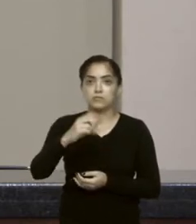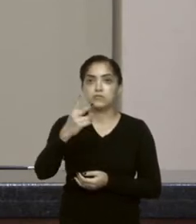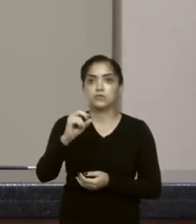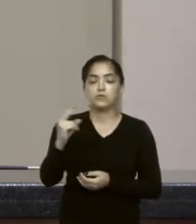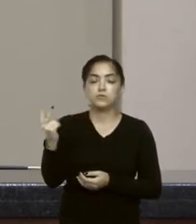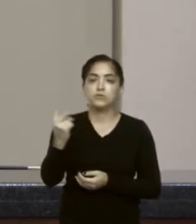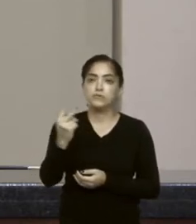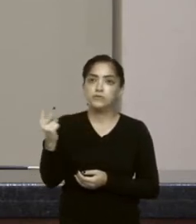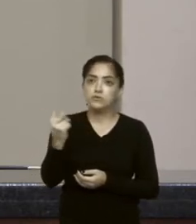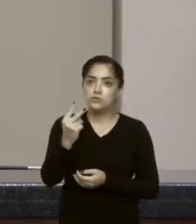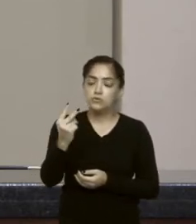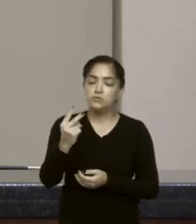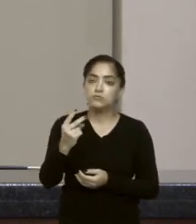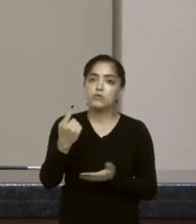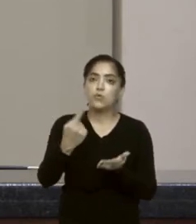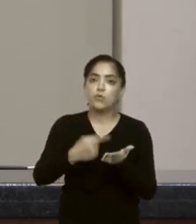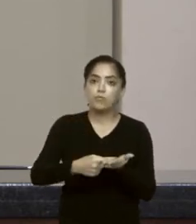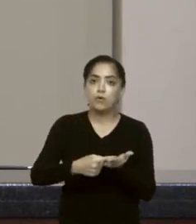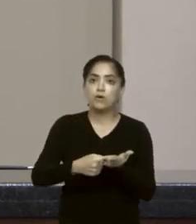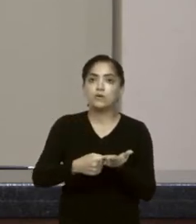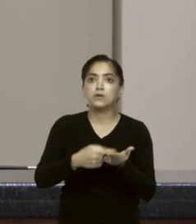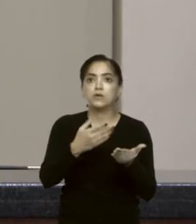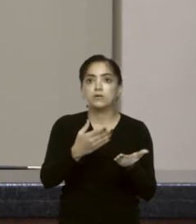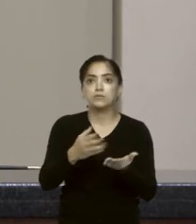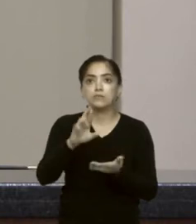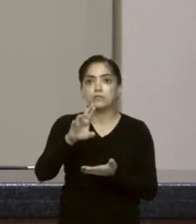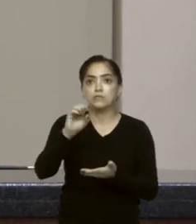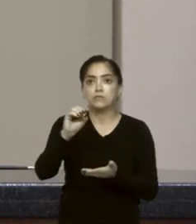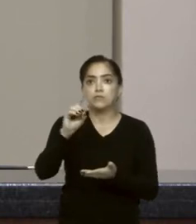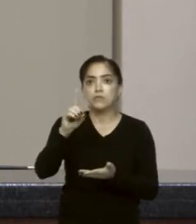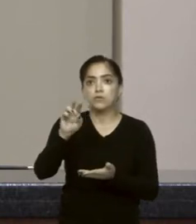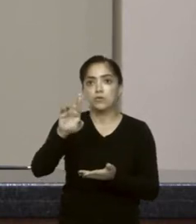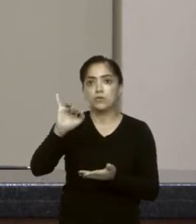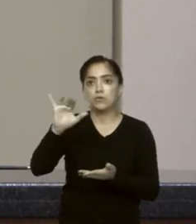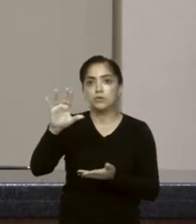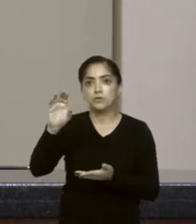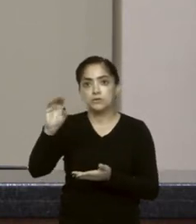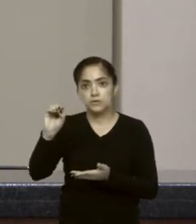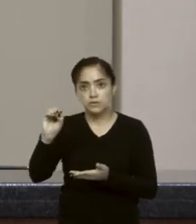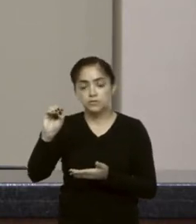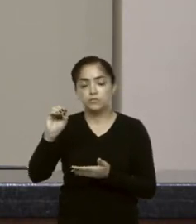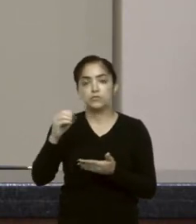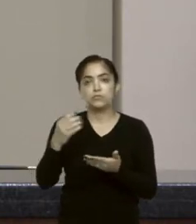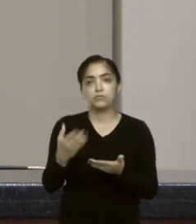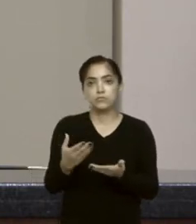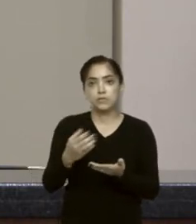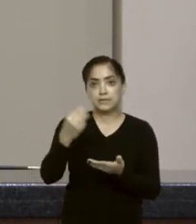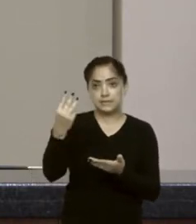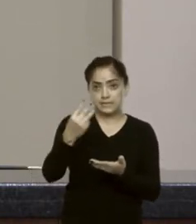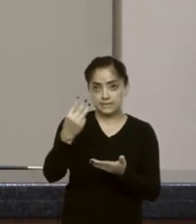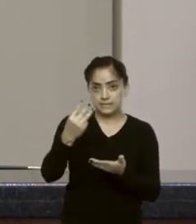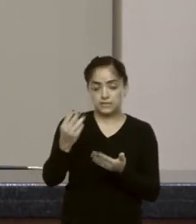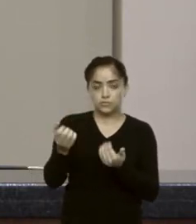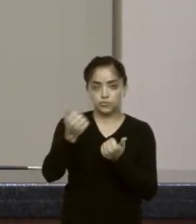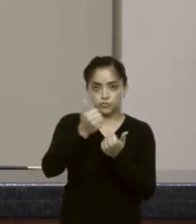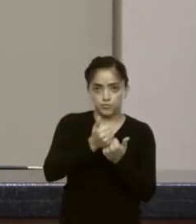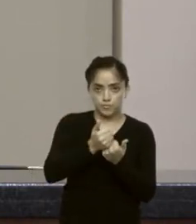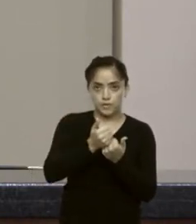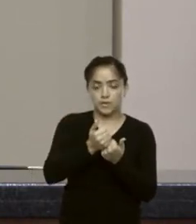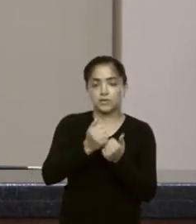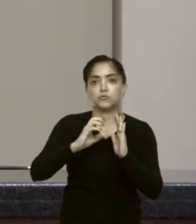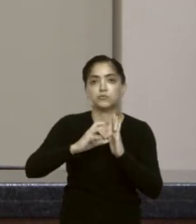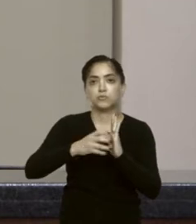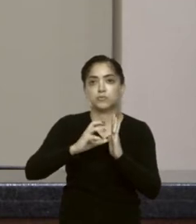19/2022. Convoca o cidadão Rodrigo da Silva Turati, terceiro suplente do Partido